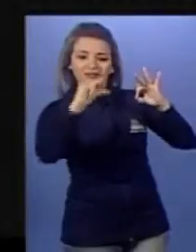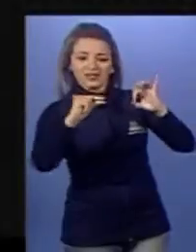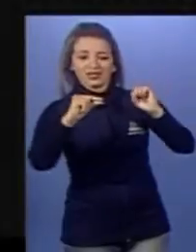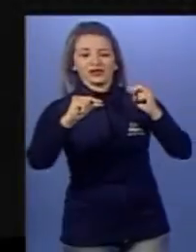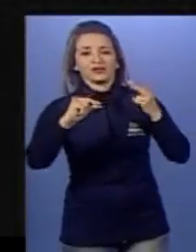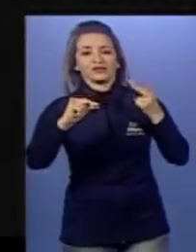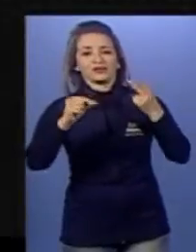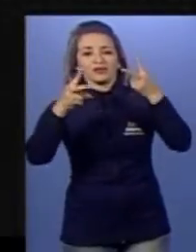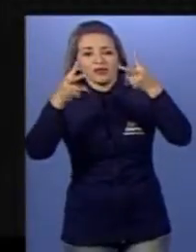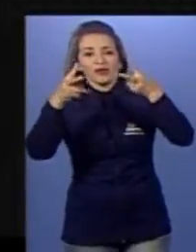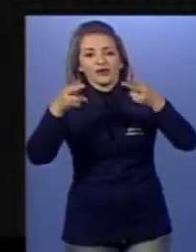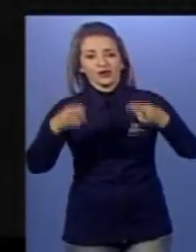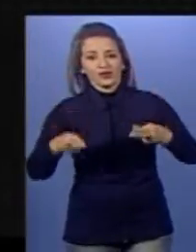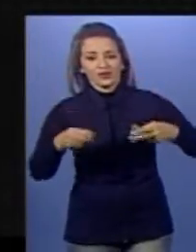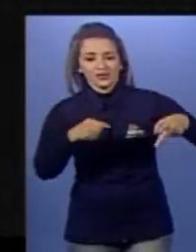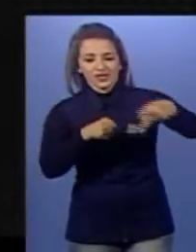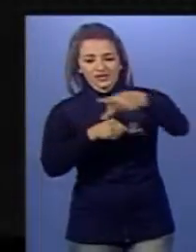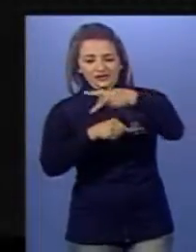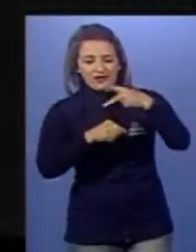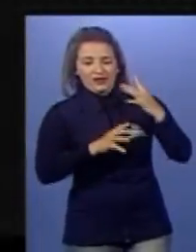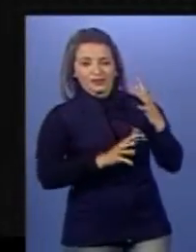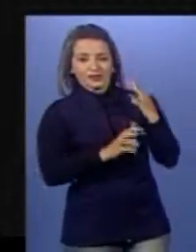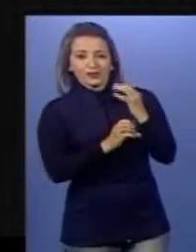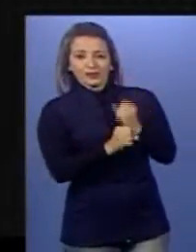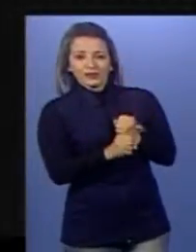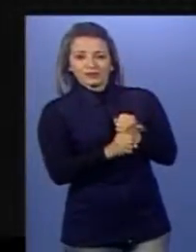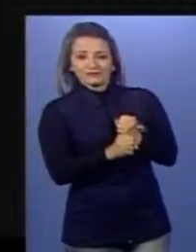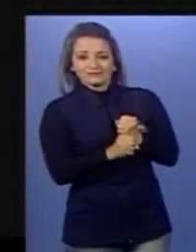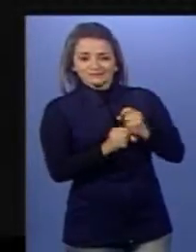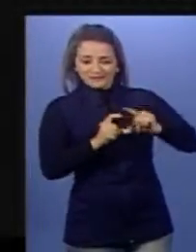igual do que a média do país é